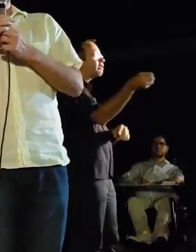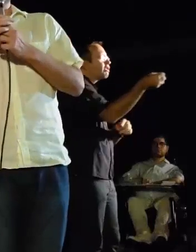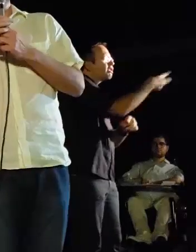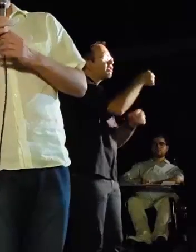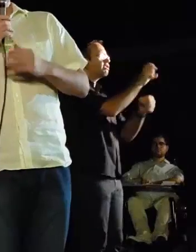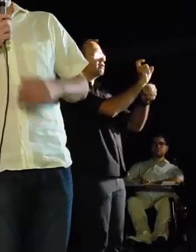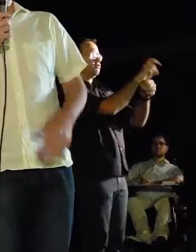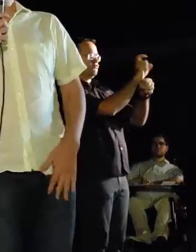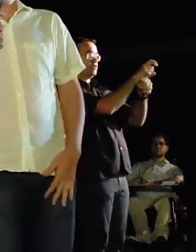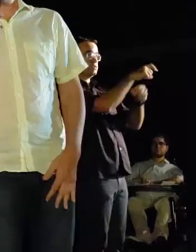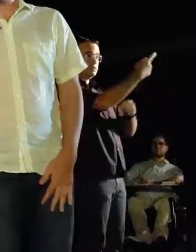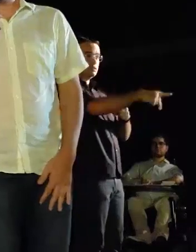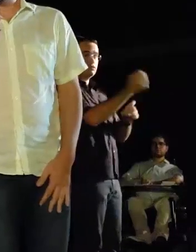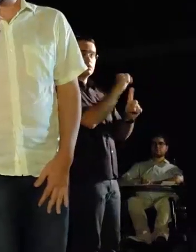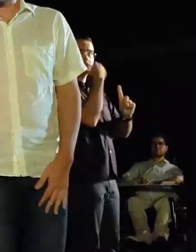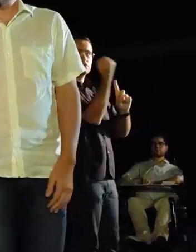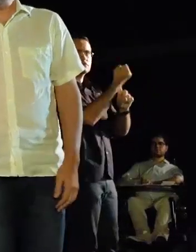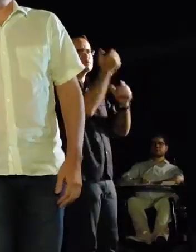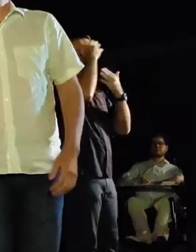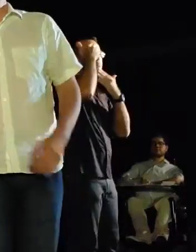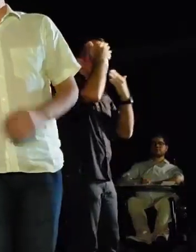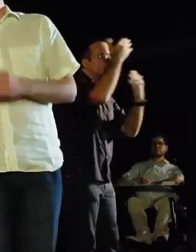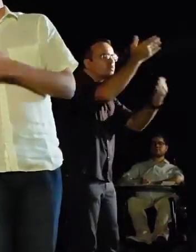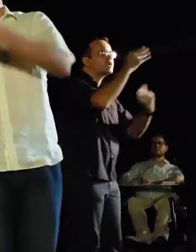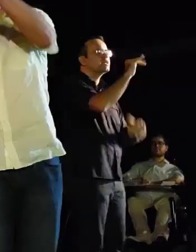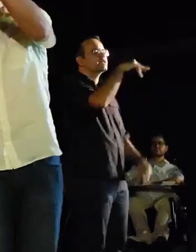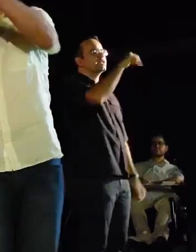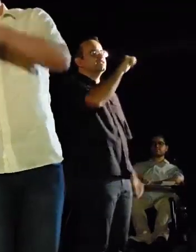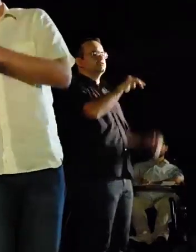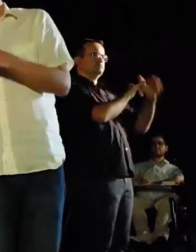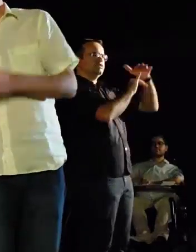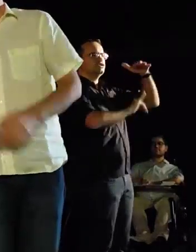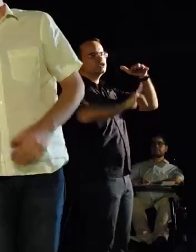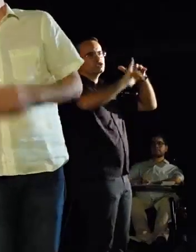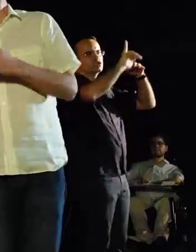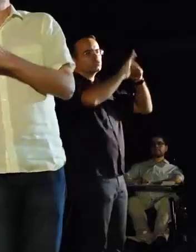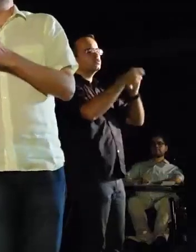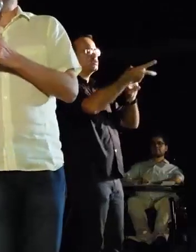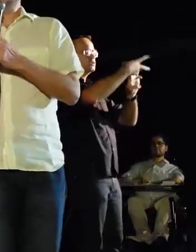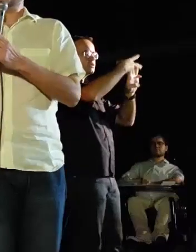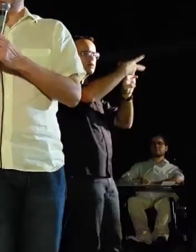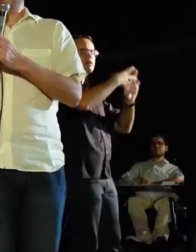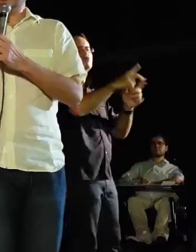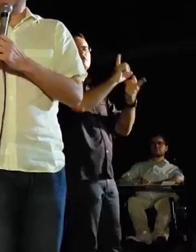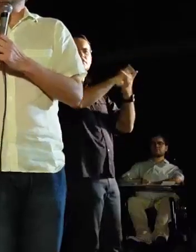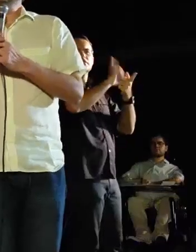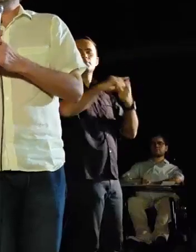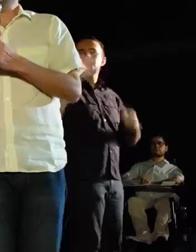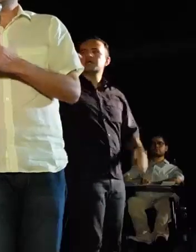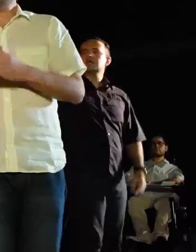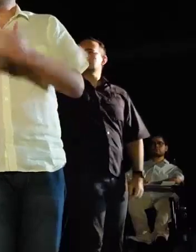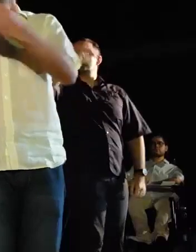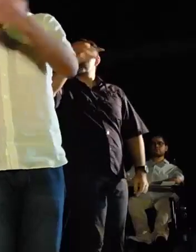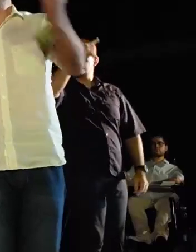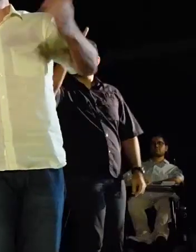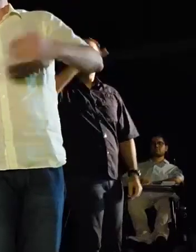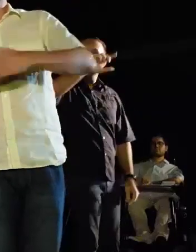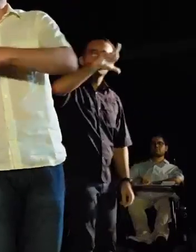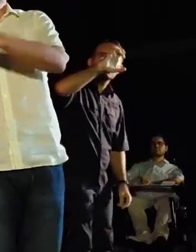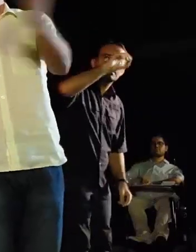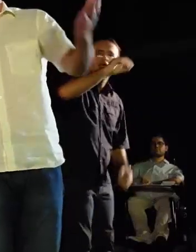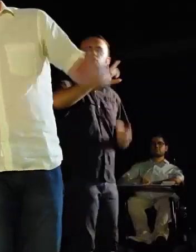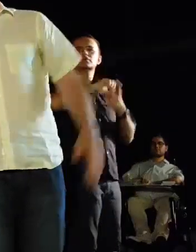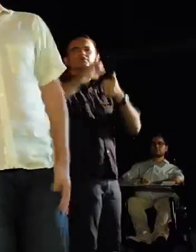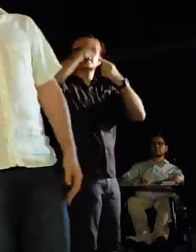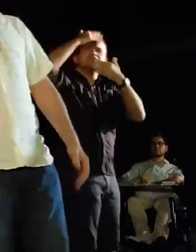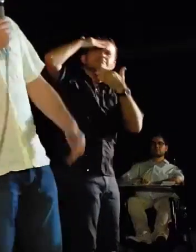sociedade. Queria agradecer imensamente o Instituto Dragão do Mar e o Porto Dragão, João, Léo, em nome de vocês eu queria agradecer,